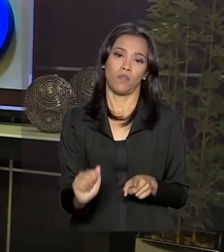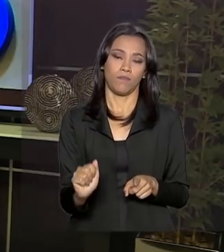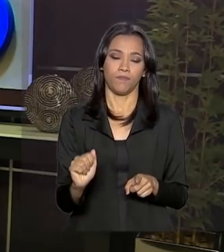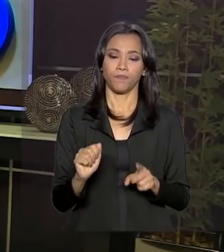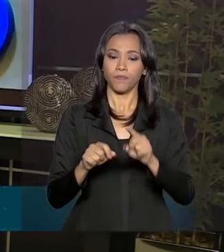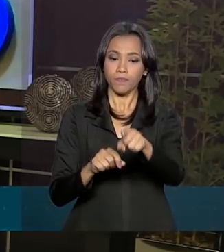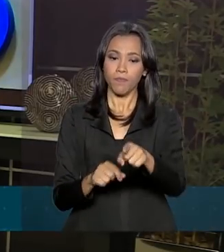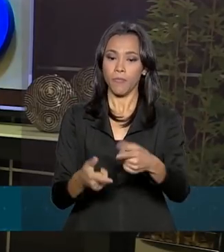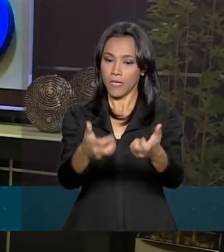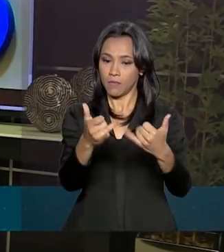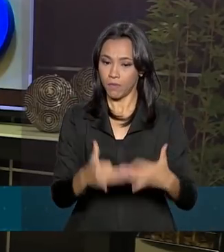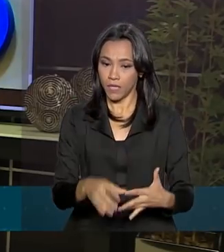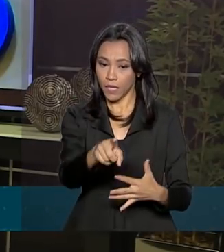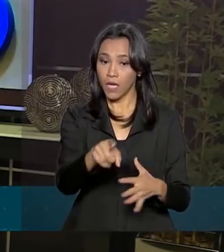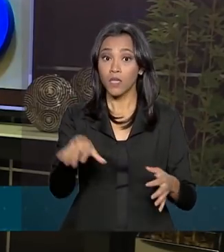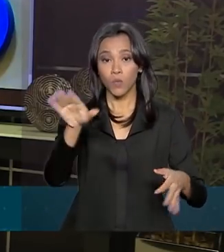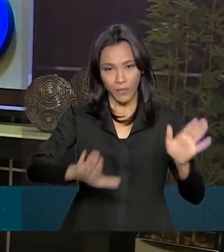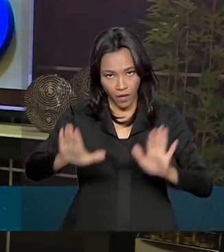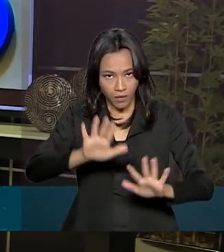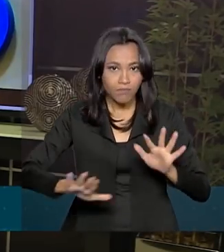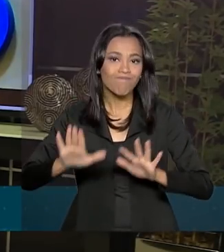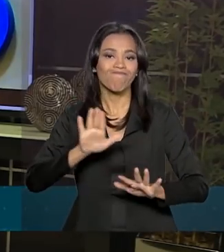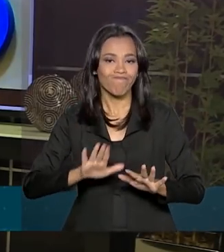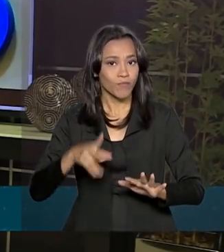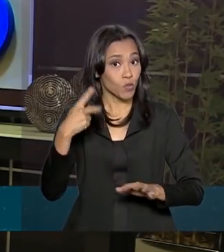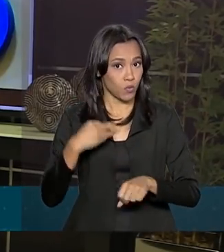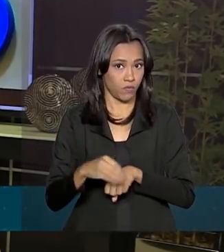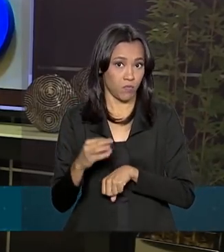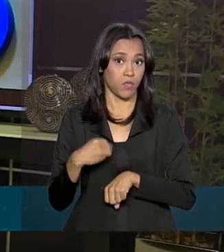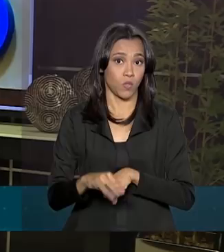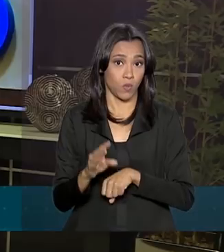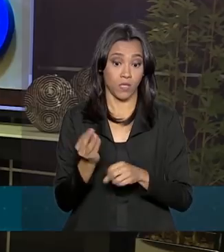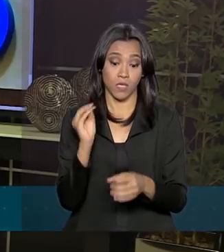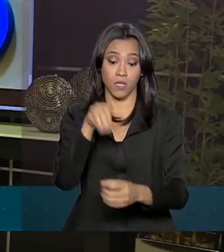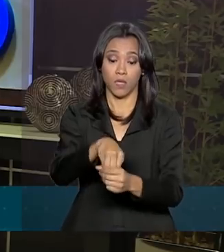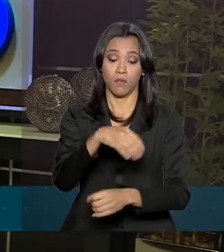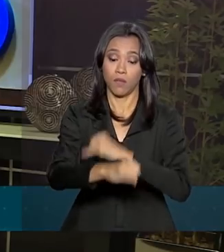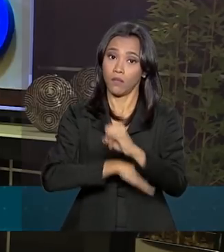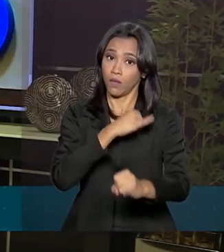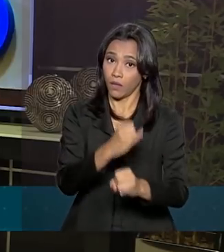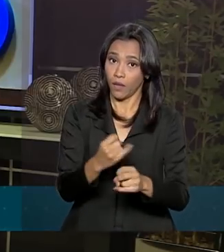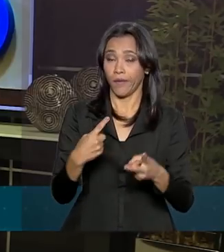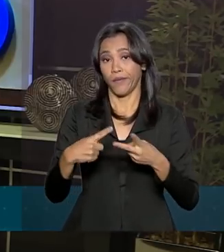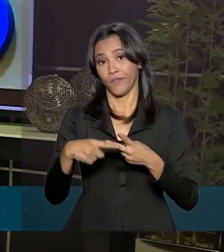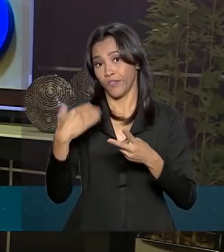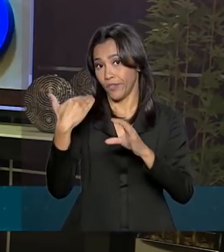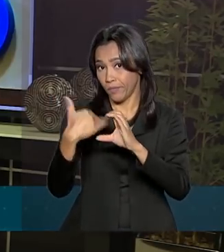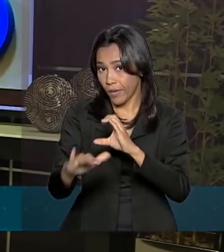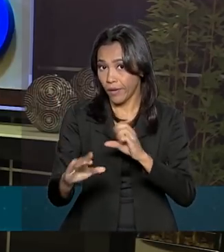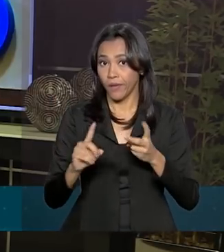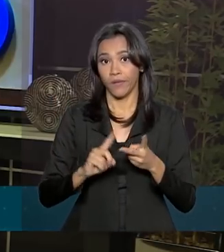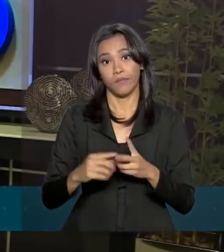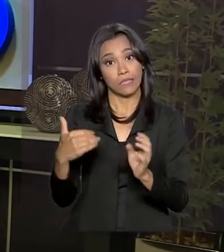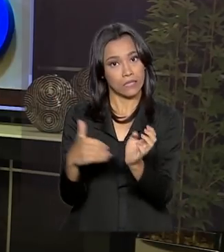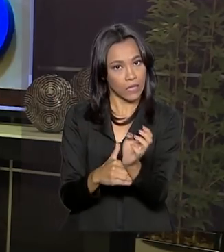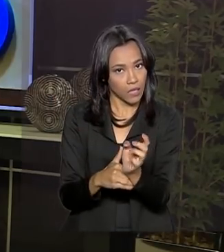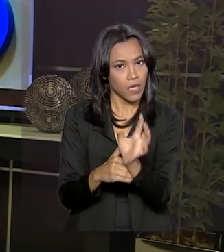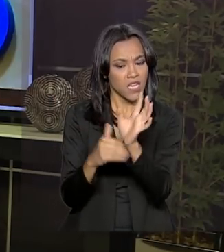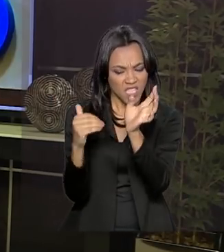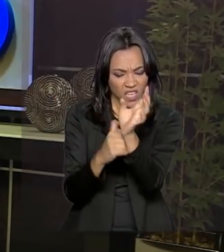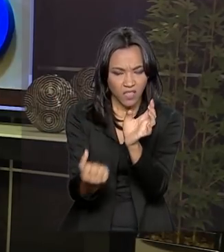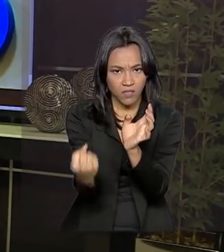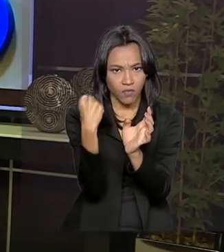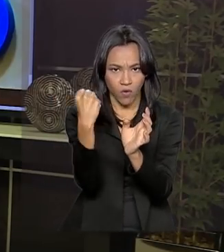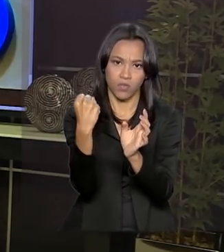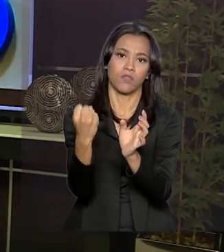que o usuário tome muito cuidado ao tratar os seus dados na internet, nos seus e-mails e nas suas senhas. Crie senhas